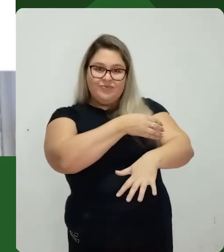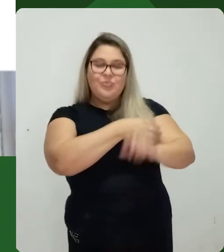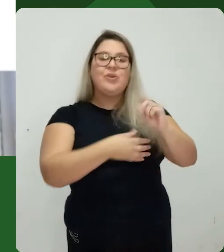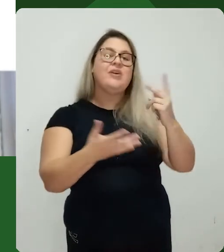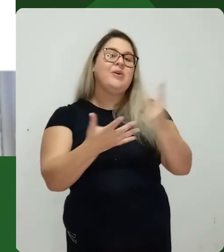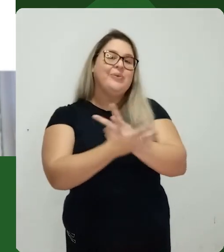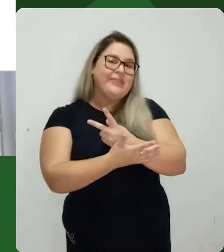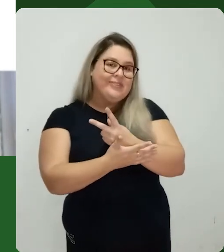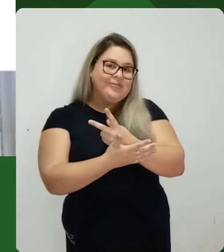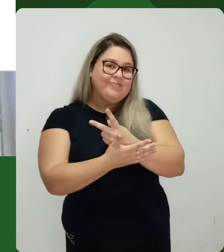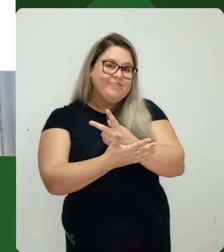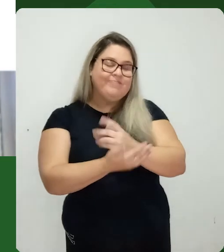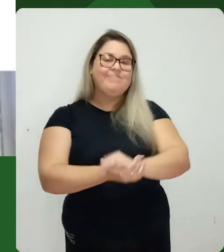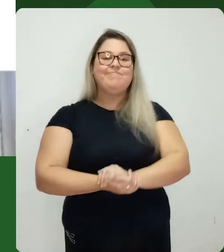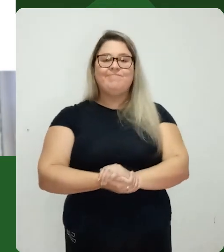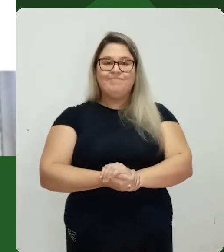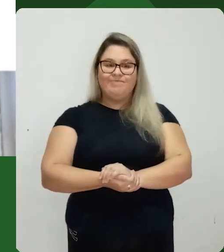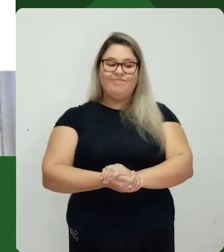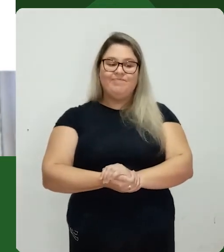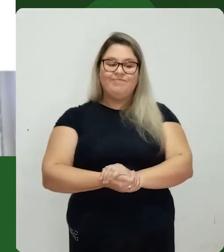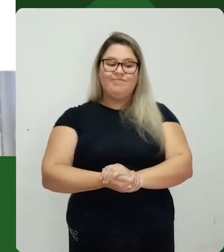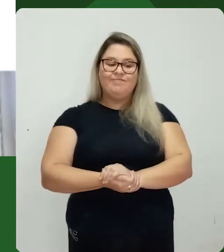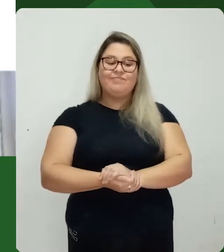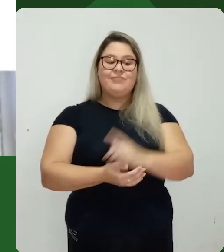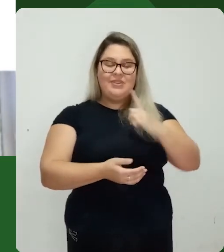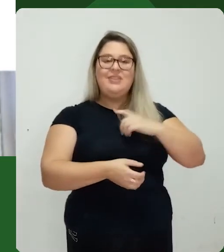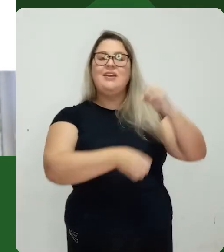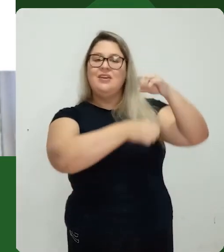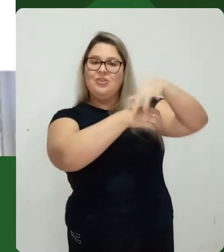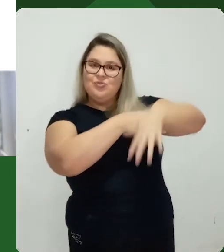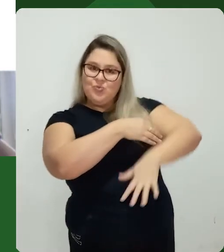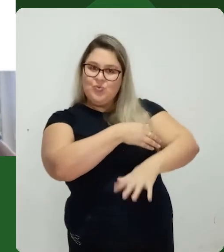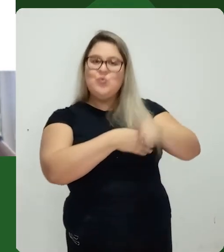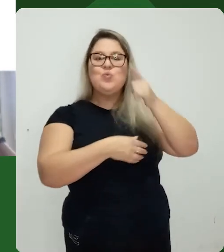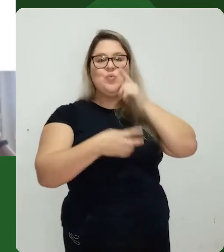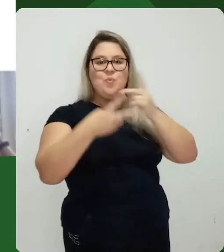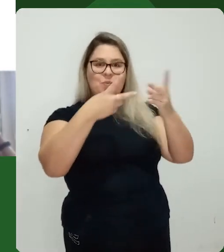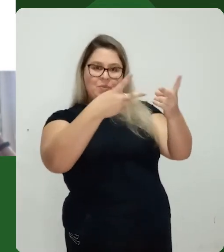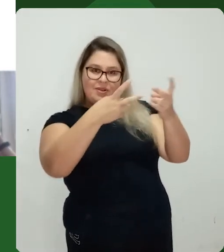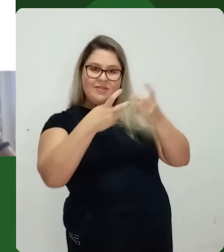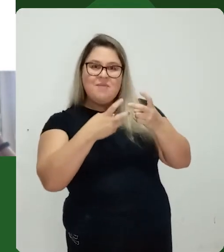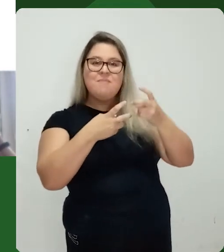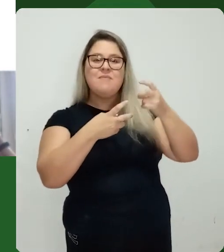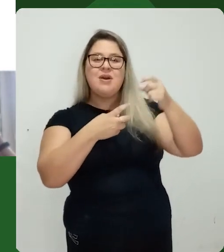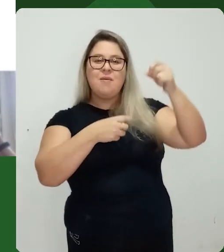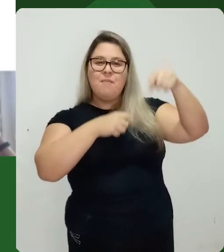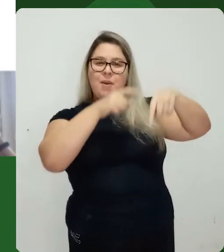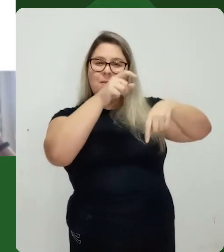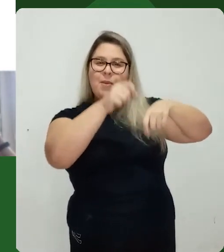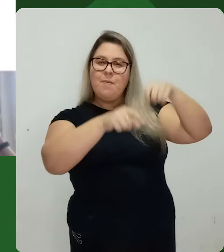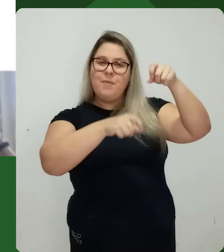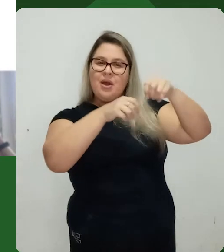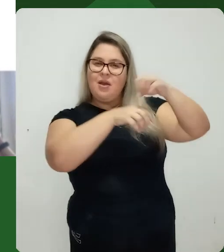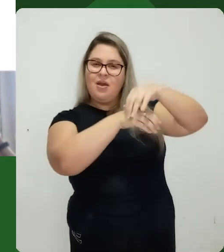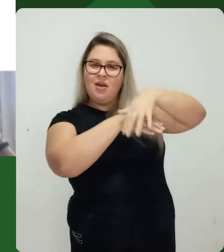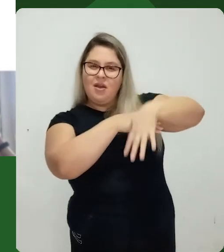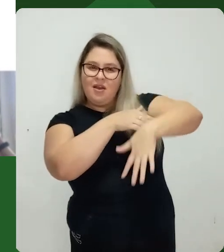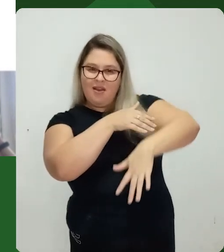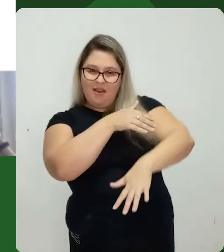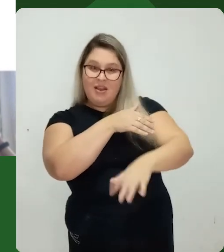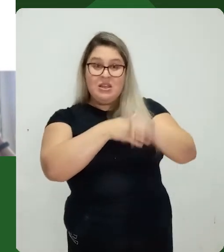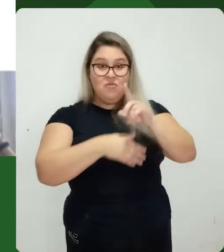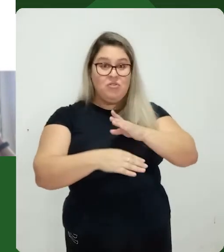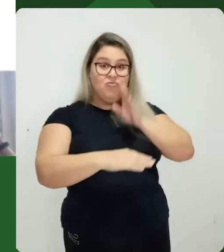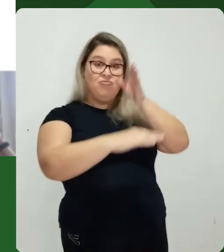fotografia. Eu quero que você veja essa cachoeira aqui. O que acontece? Eu tenho aqui uma cachoeira, eu